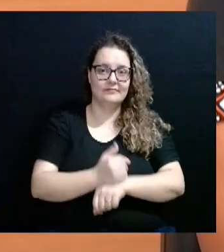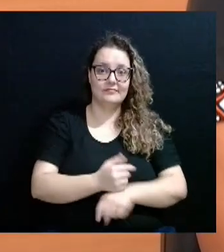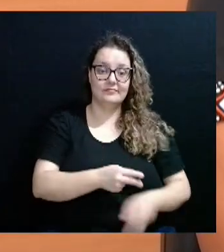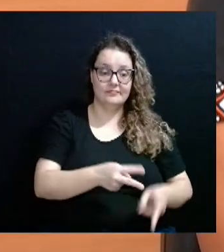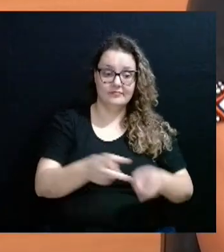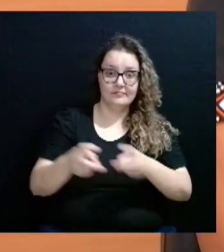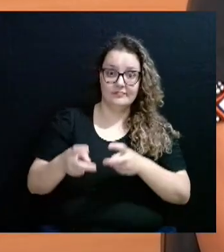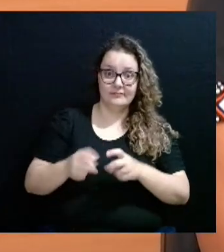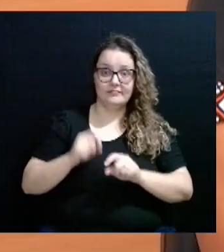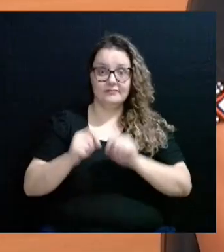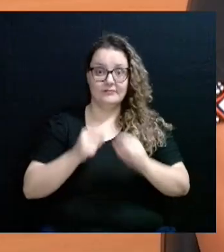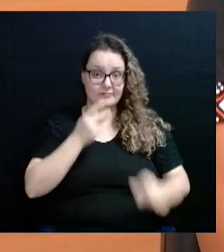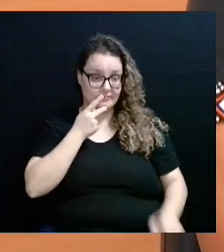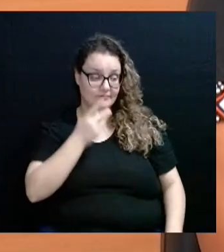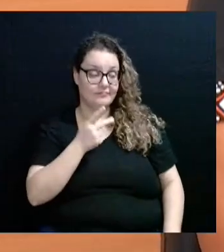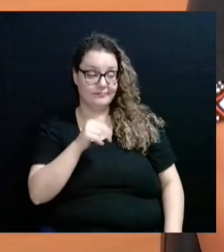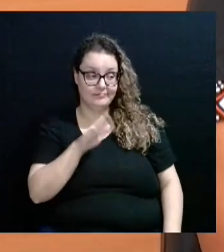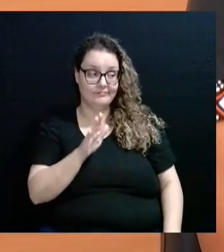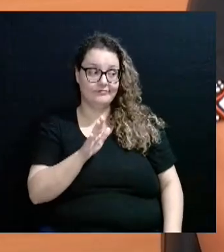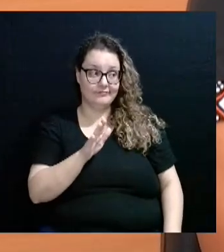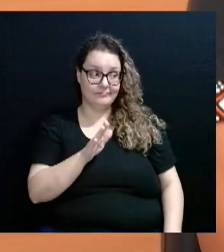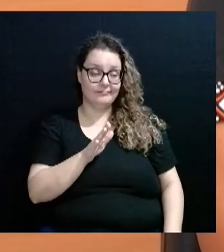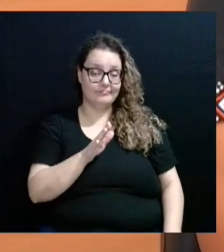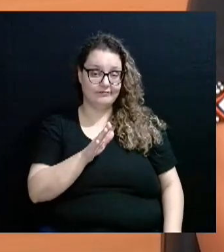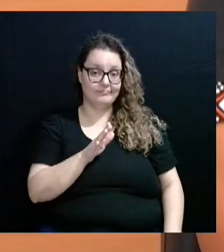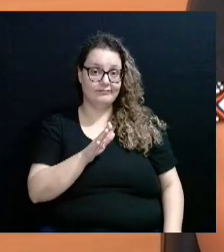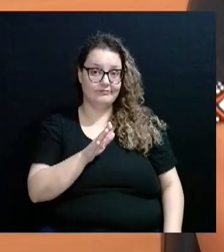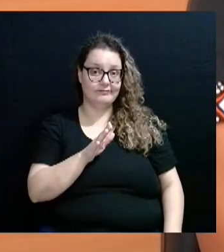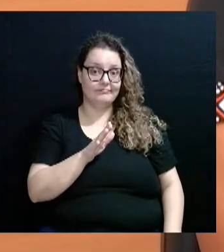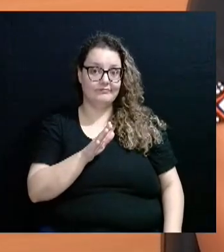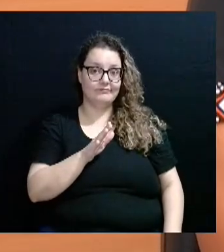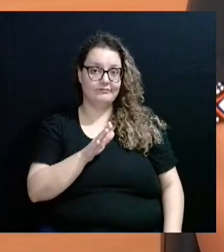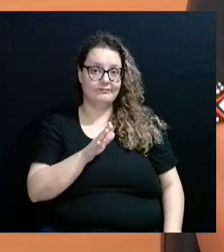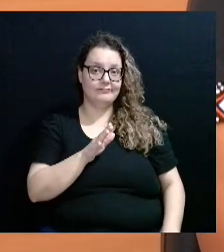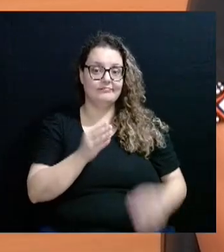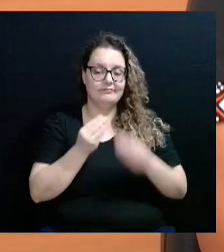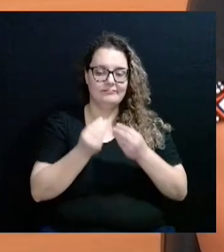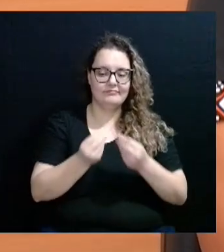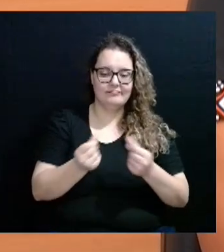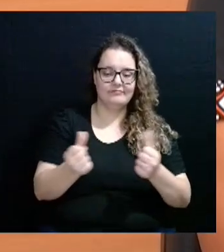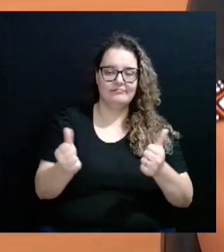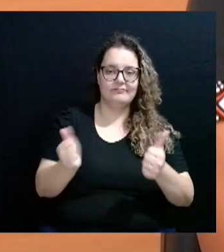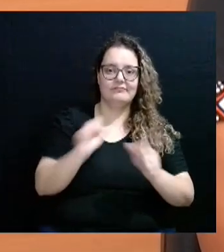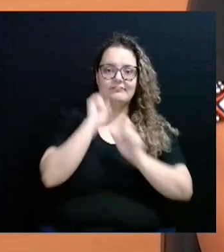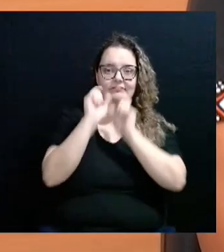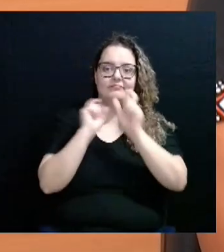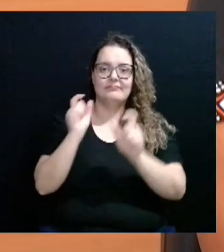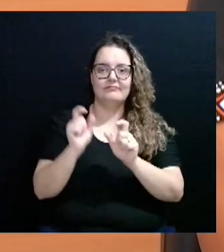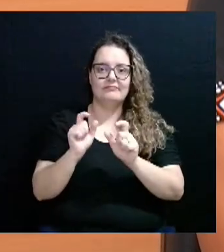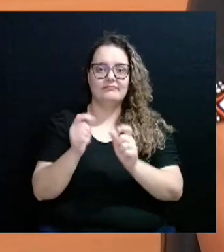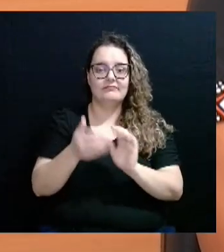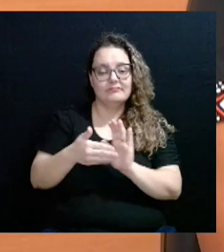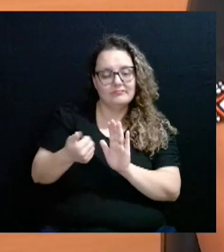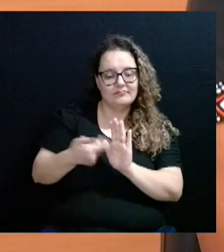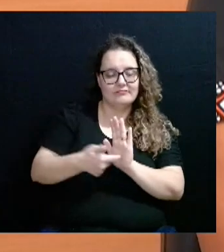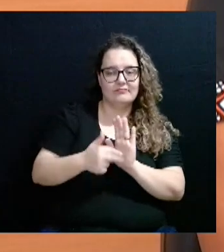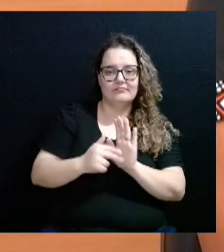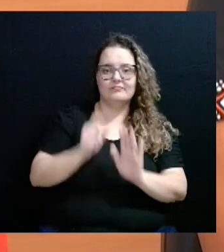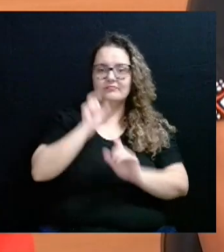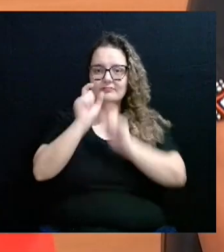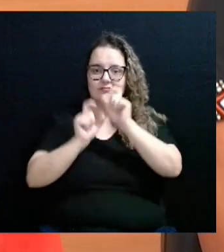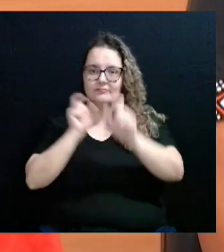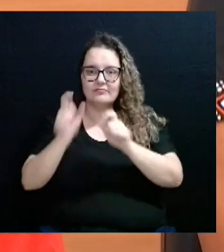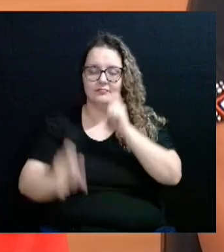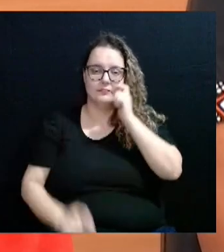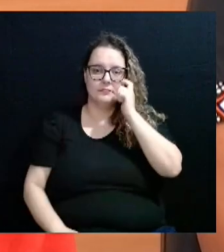falava demais gastava a palavra, retirava significado da palavra. E entre